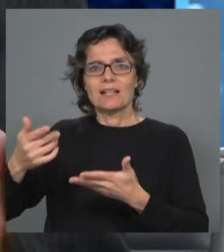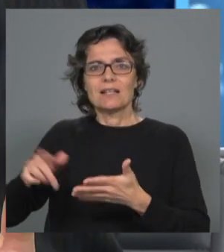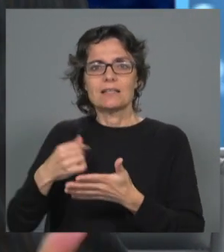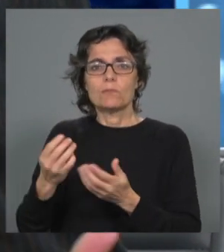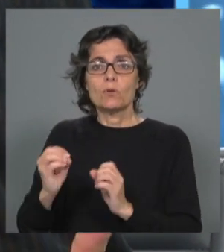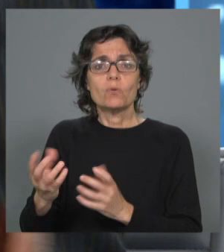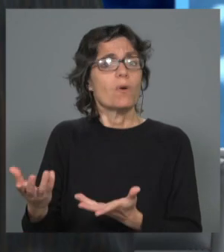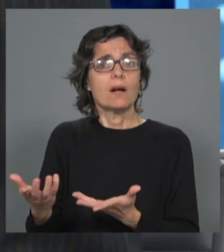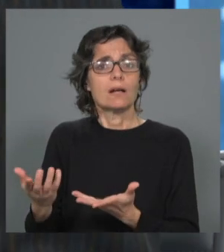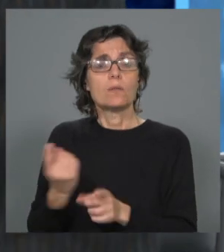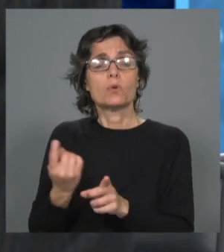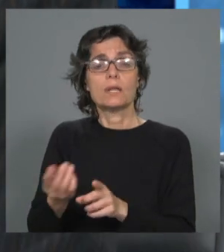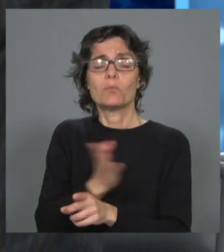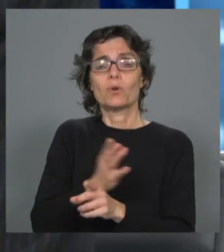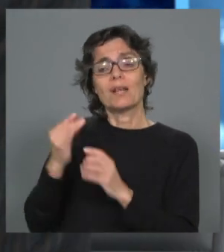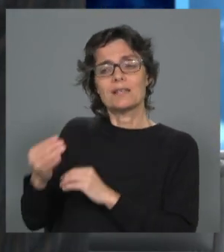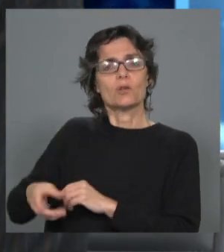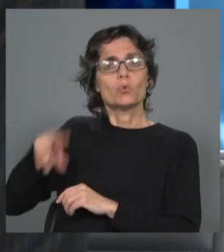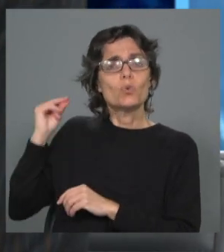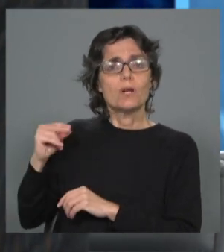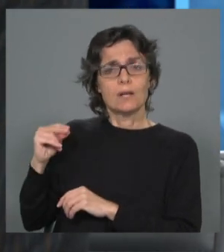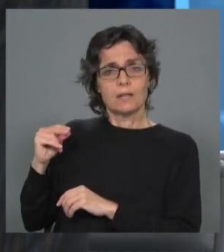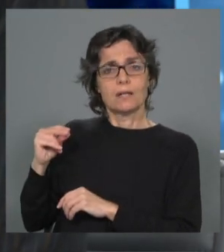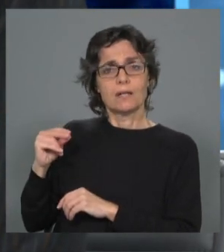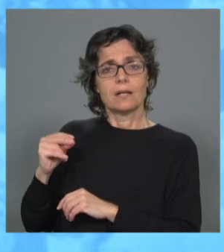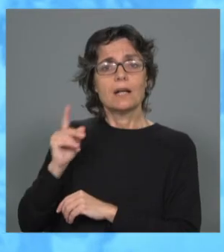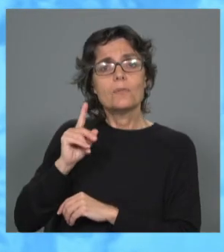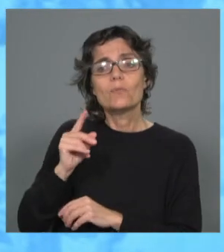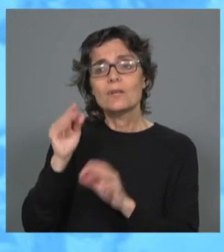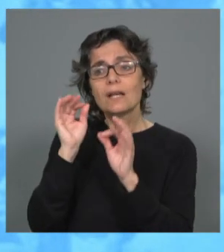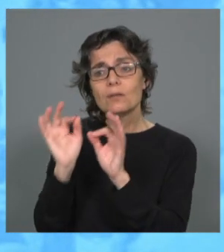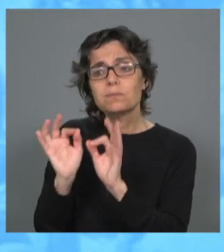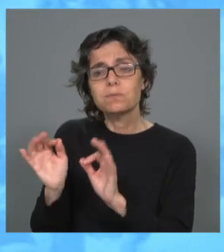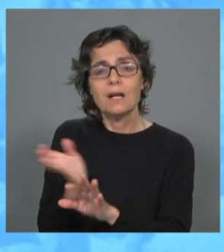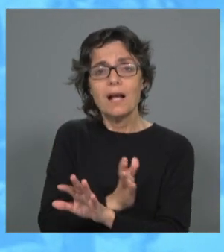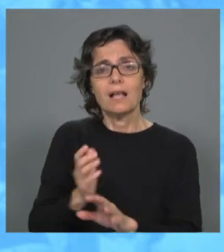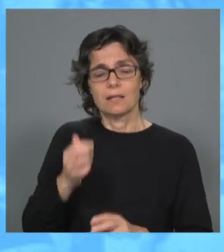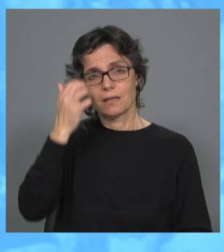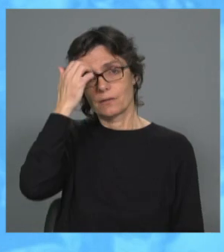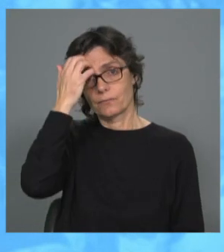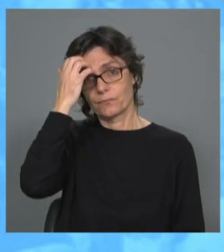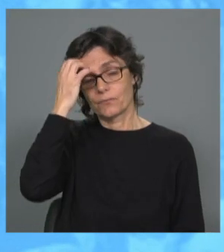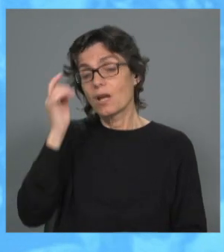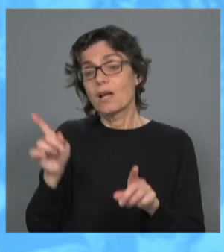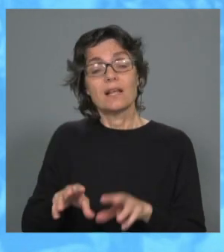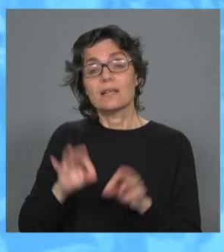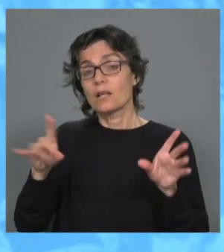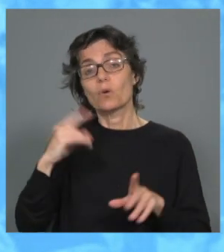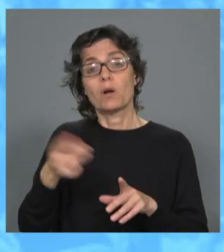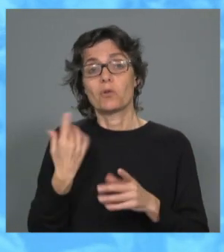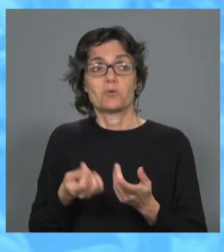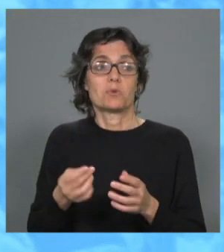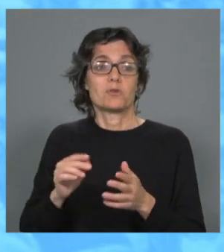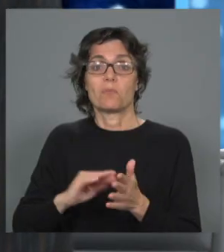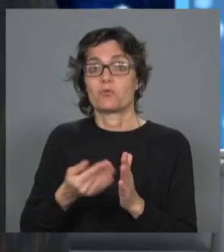sensação de prazer, de satisfação. E é necessário preparar-se para um tempo de reforma para o envelhecimento, como nos preparamos para um exame, para uma vida profissional. Há